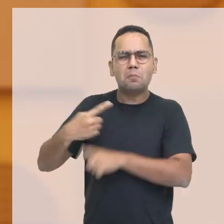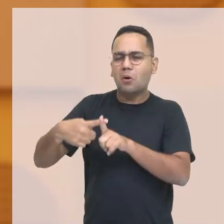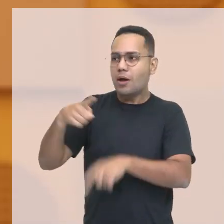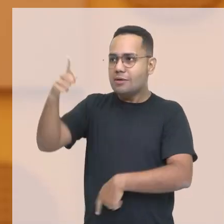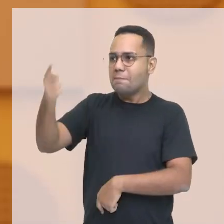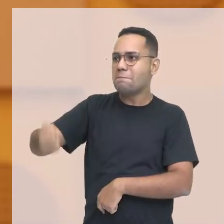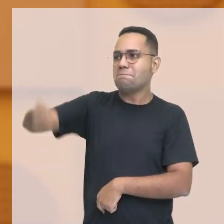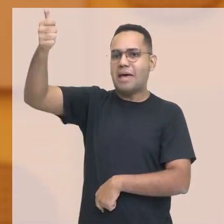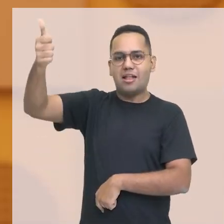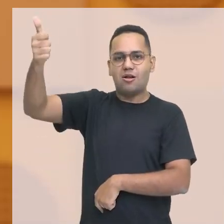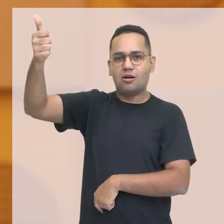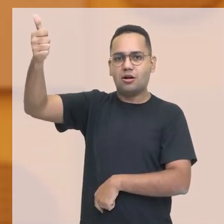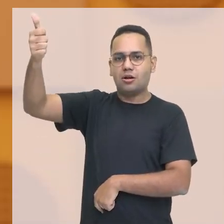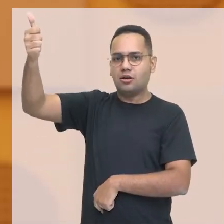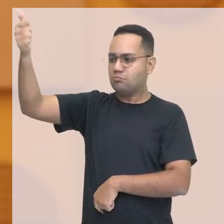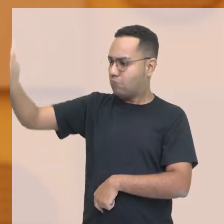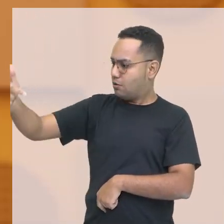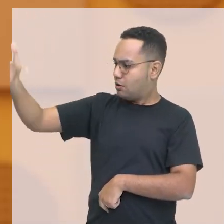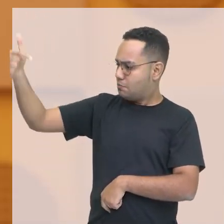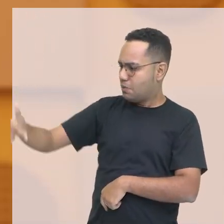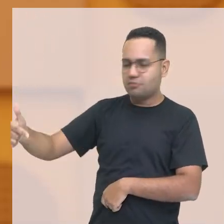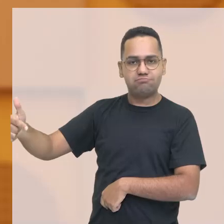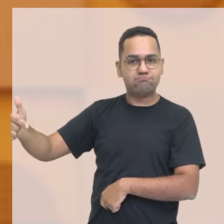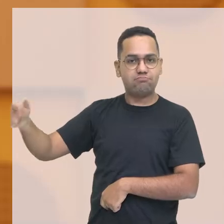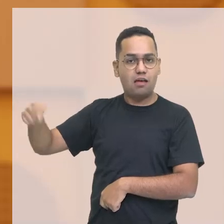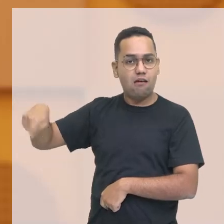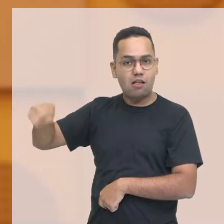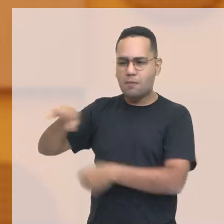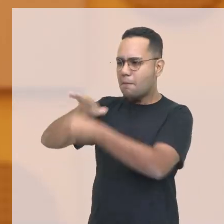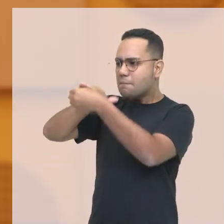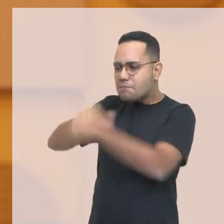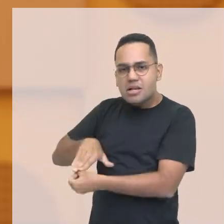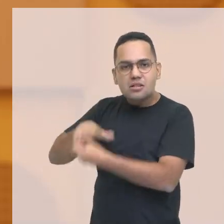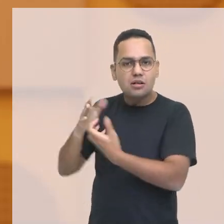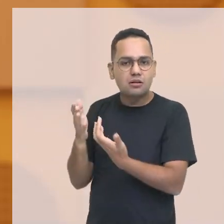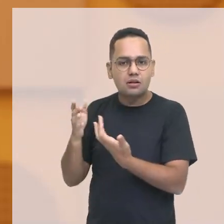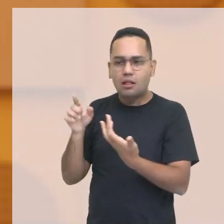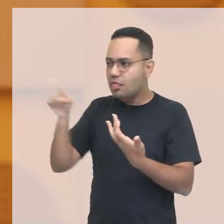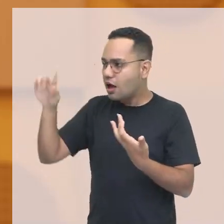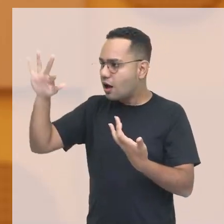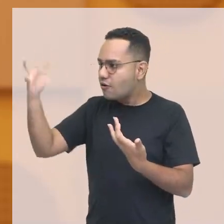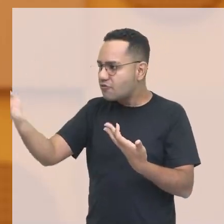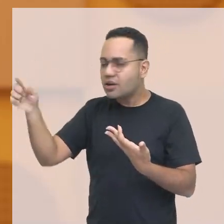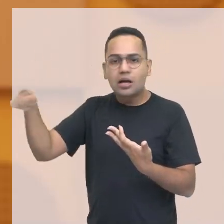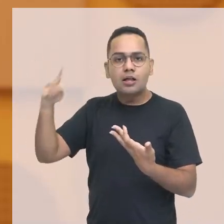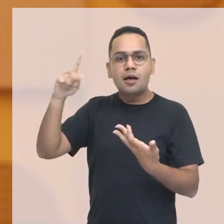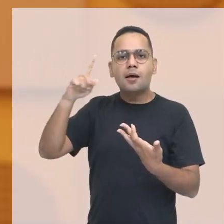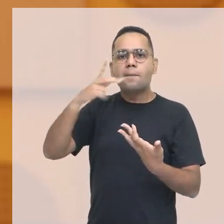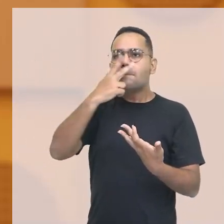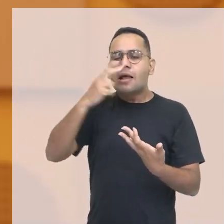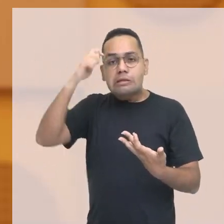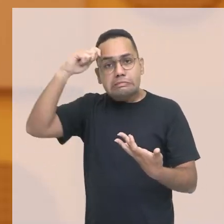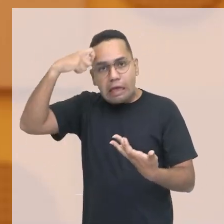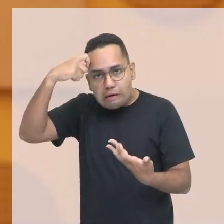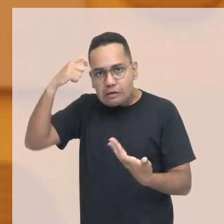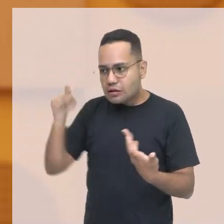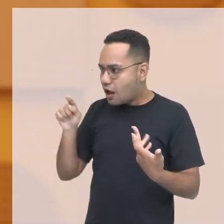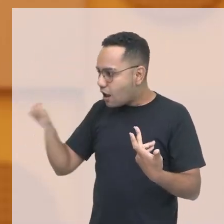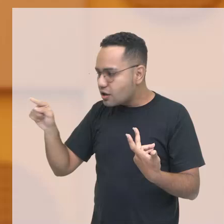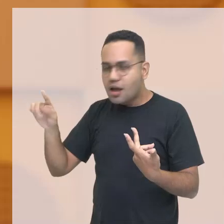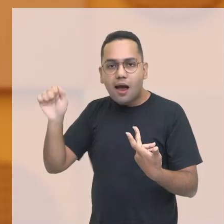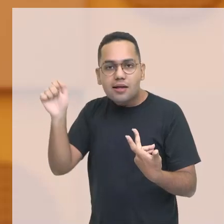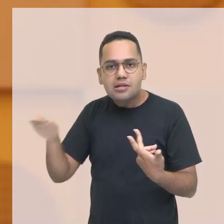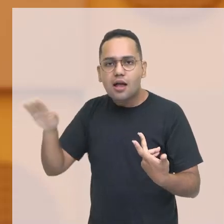ao africano, que ele chamava de negro, e ao asiático, que ele chamava de amarelo. Ele se achava, de